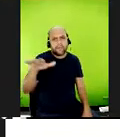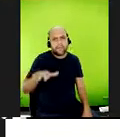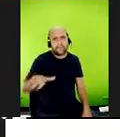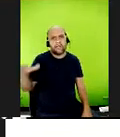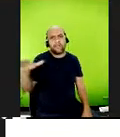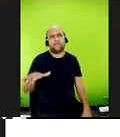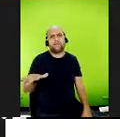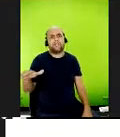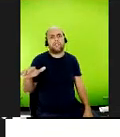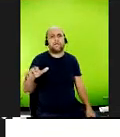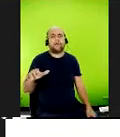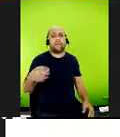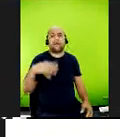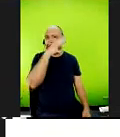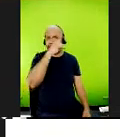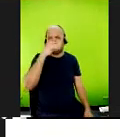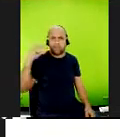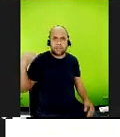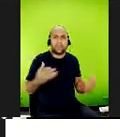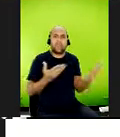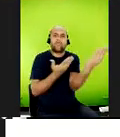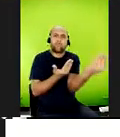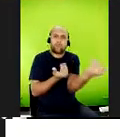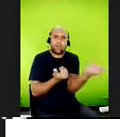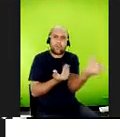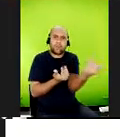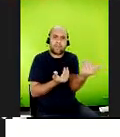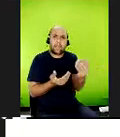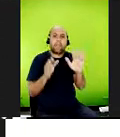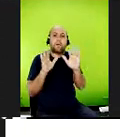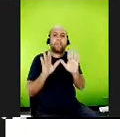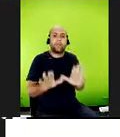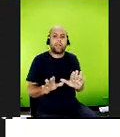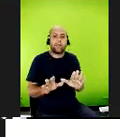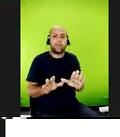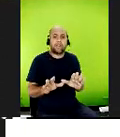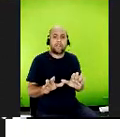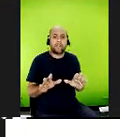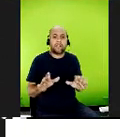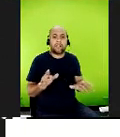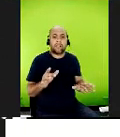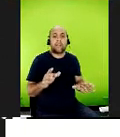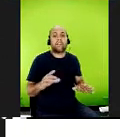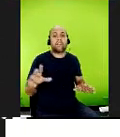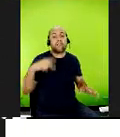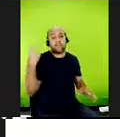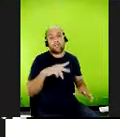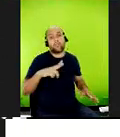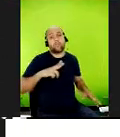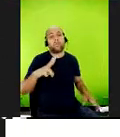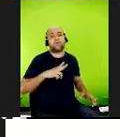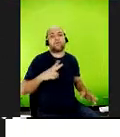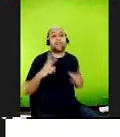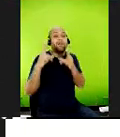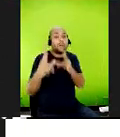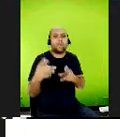infância para a adolescência o jovem adulto adulto Mas isso seus pais em é seres ímpares que não vai ter nenhum igual e